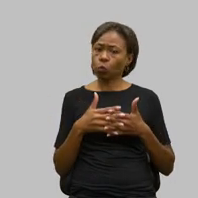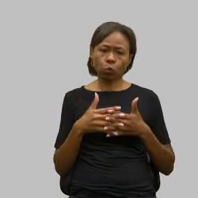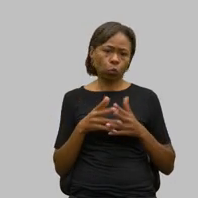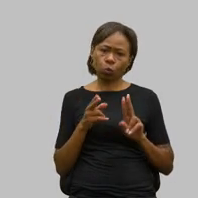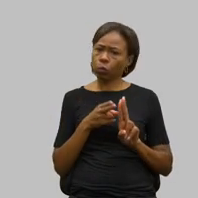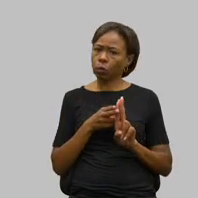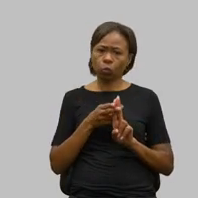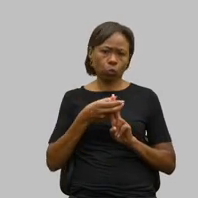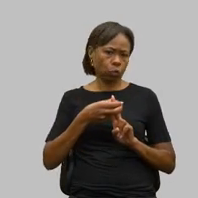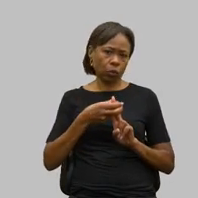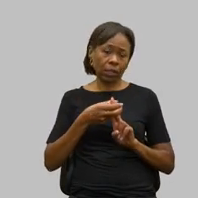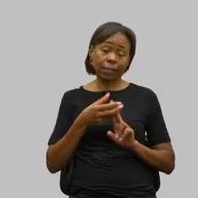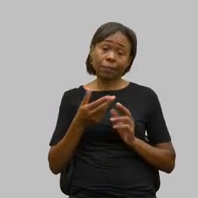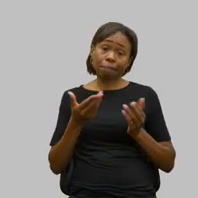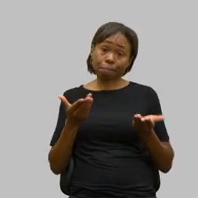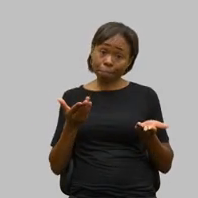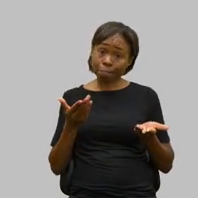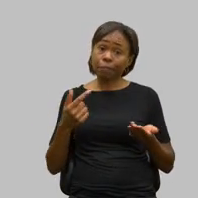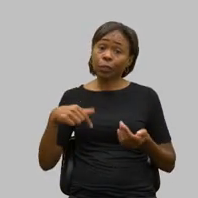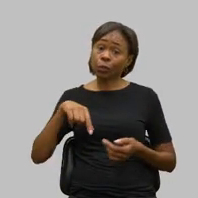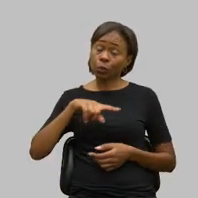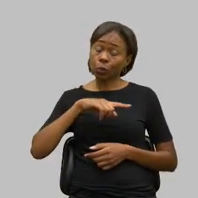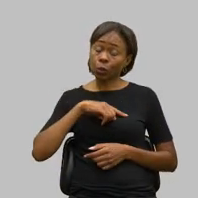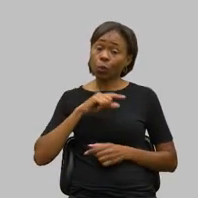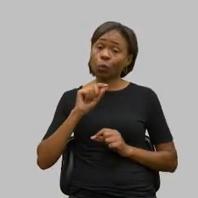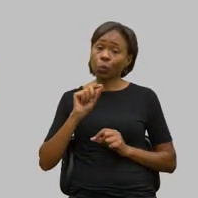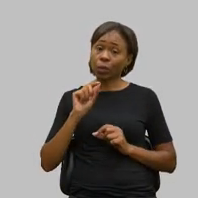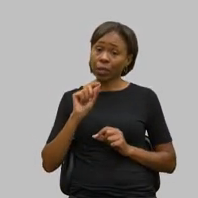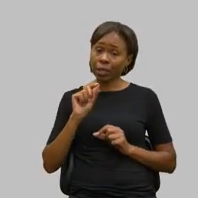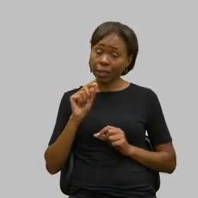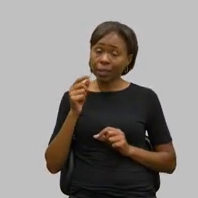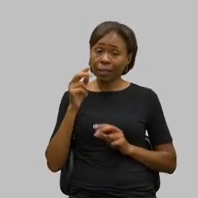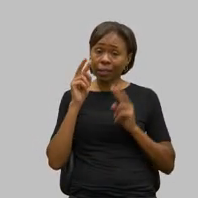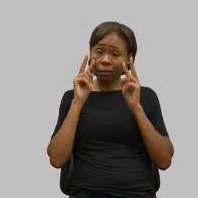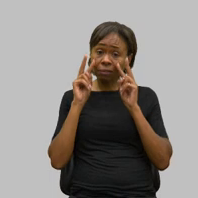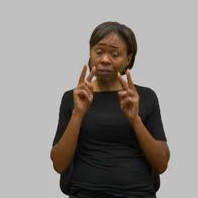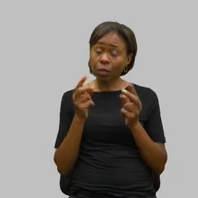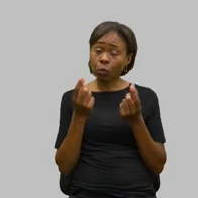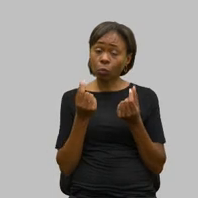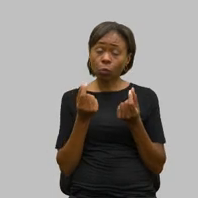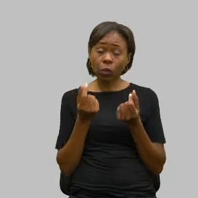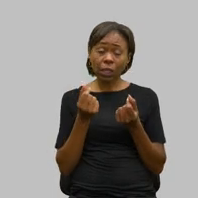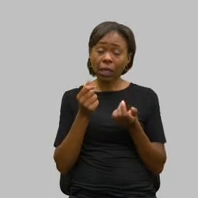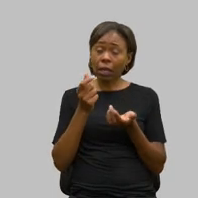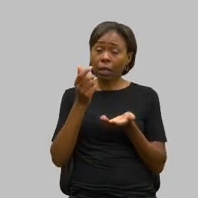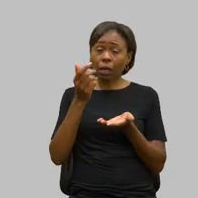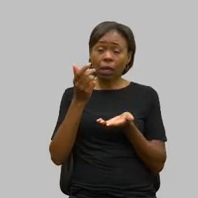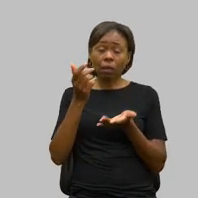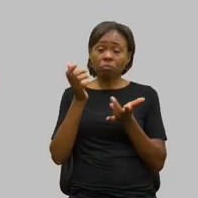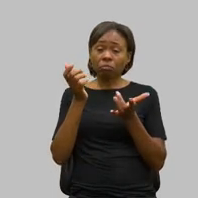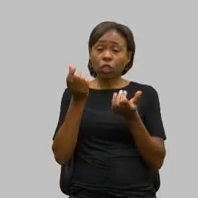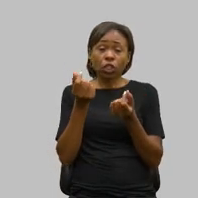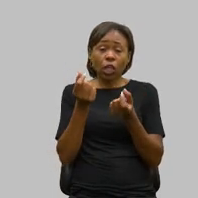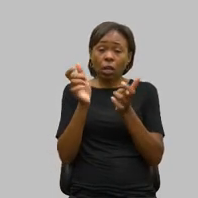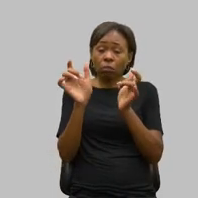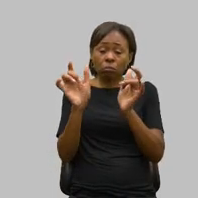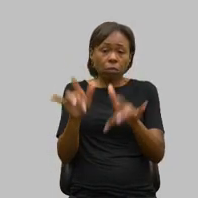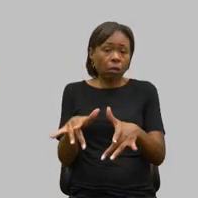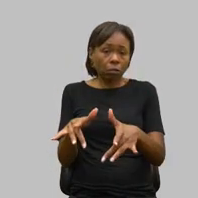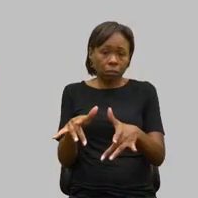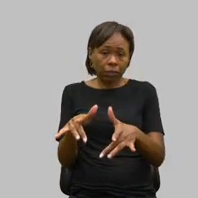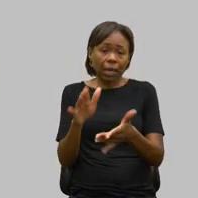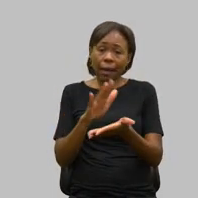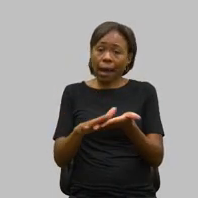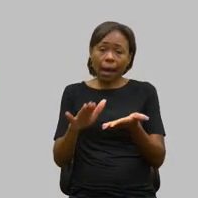vivendo uma quantidade de jogar dinheiro fora, porque o principal